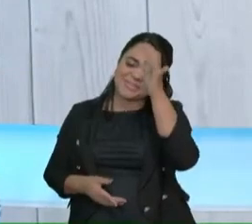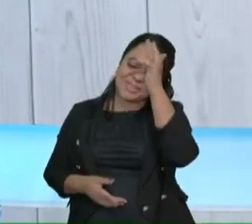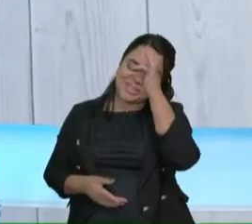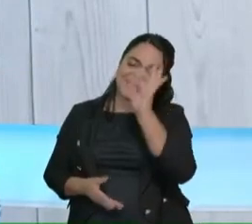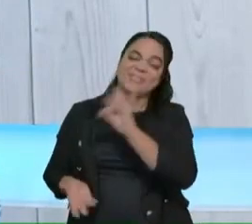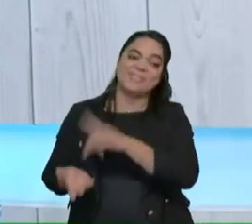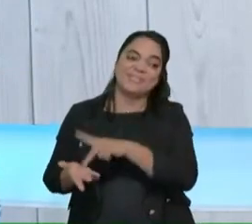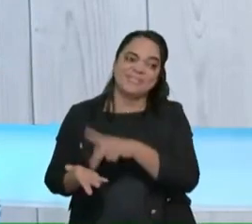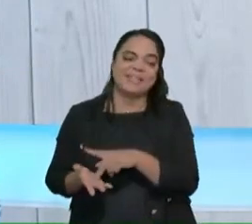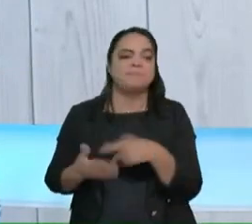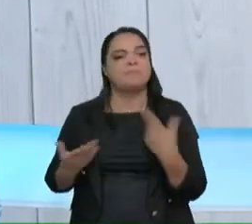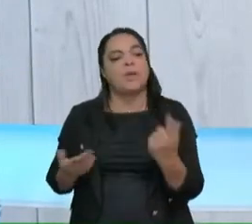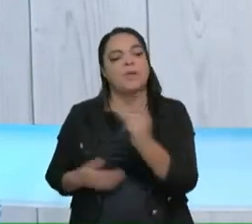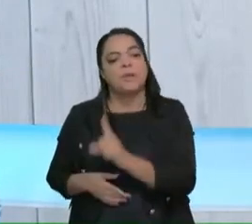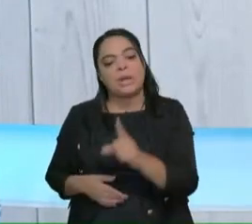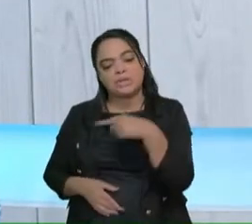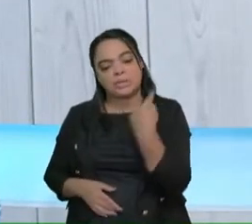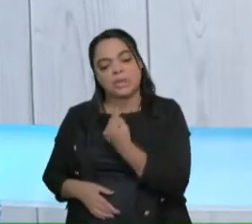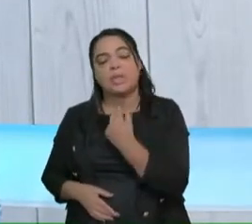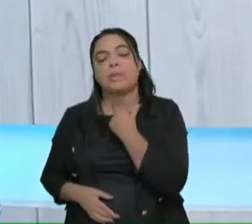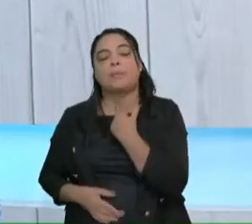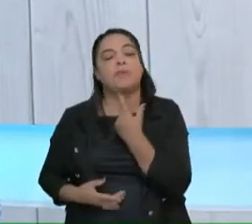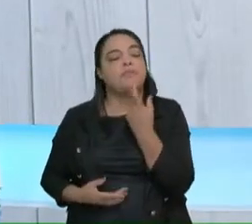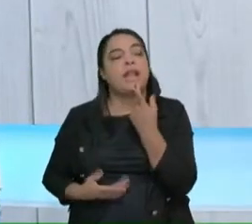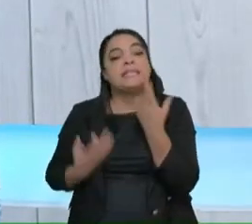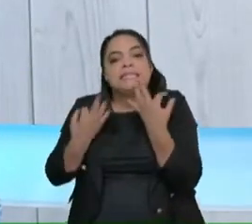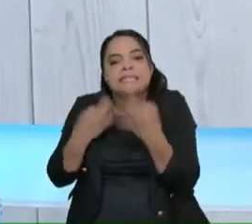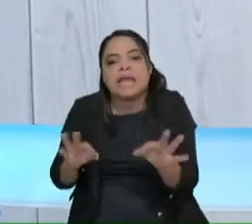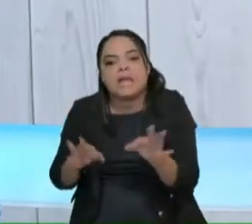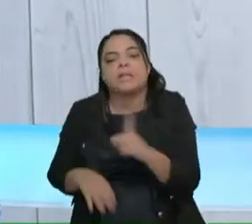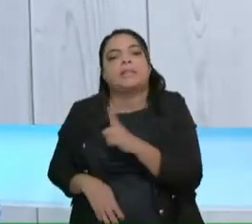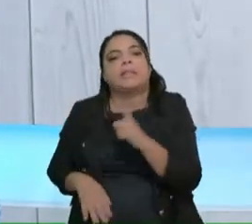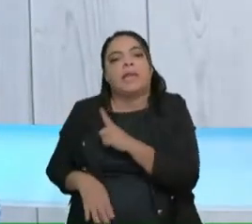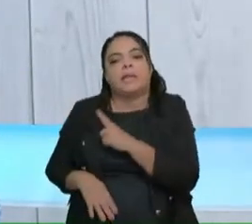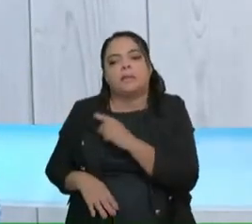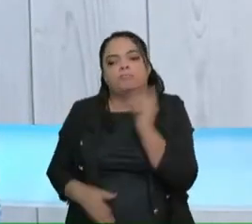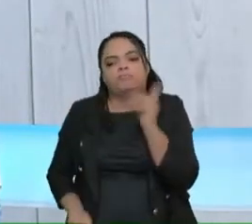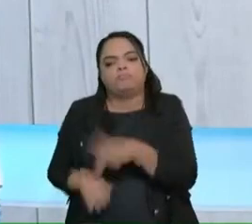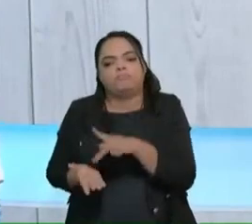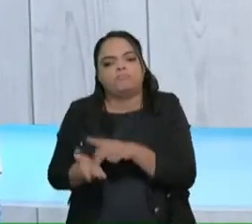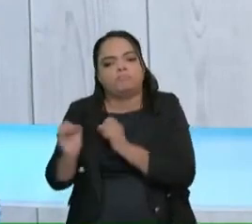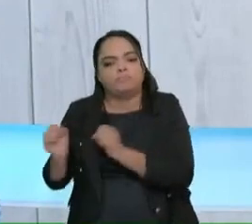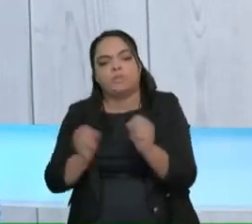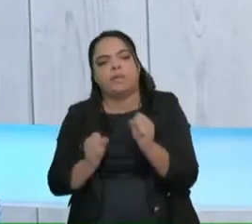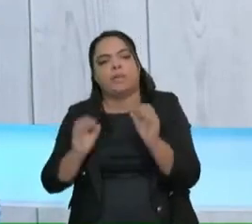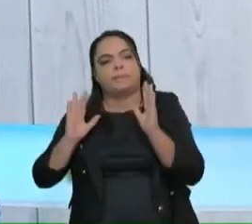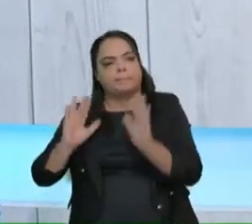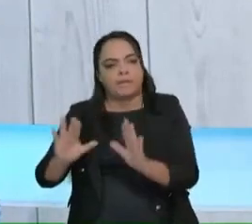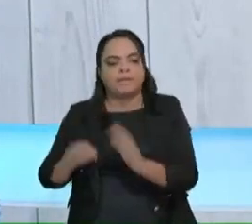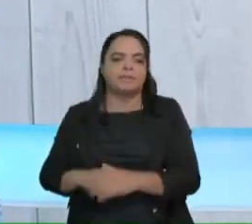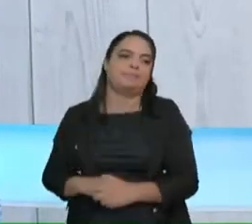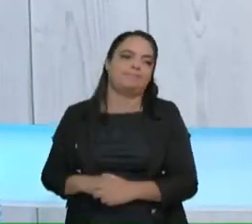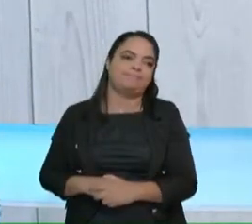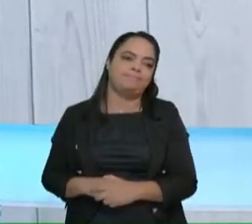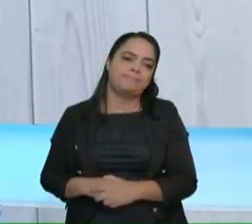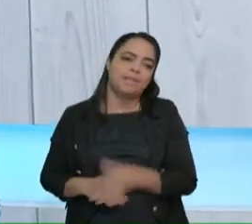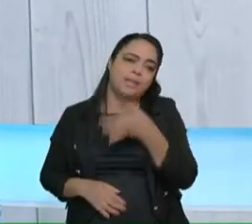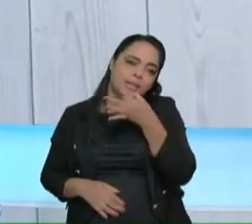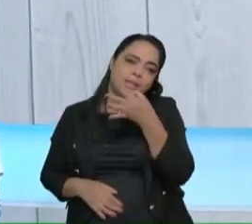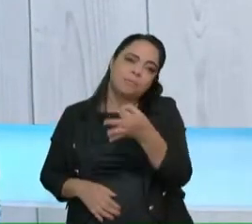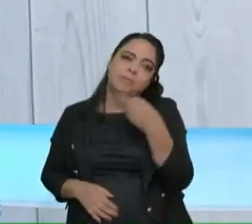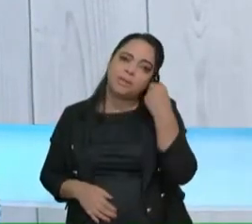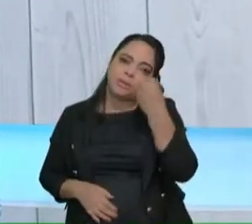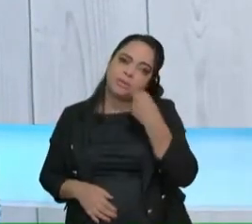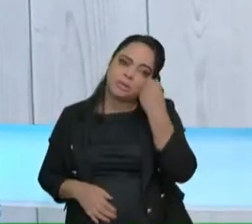né E é claro que a gente não pode afirmar que exista concretamente esse poder mas do ponto de vista das